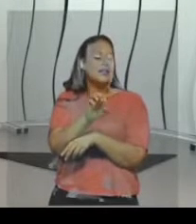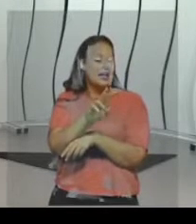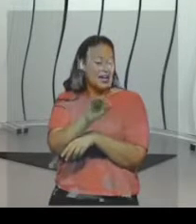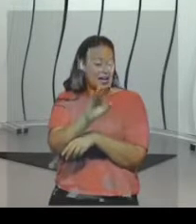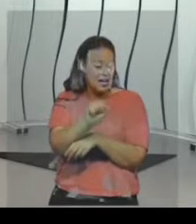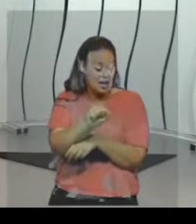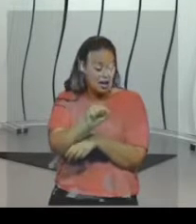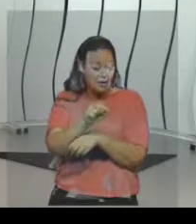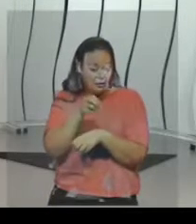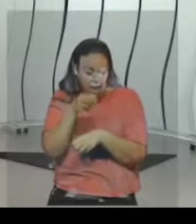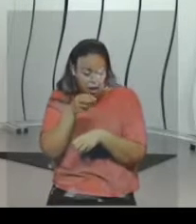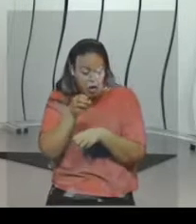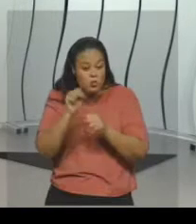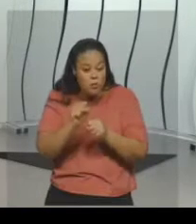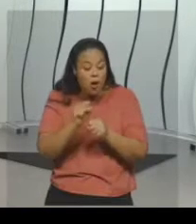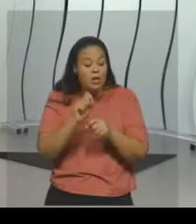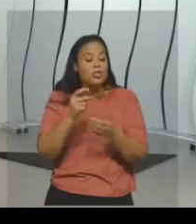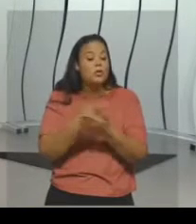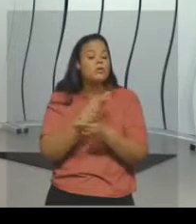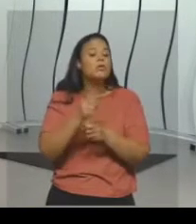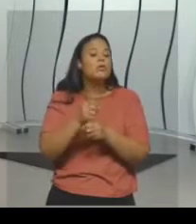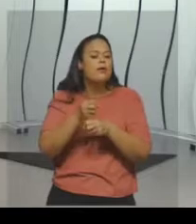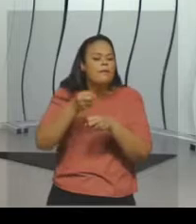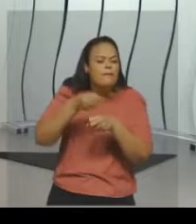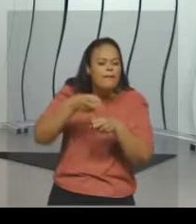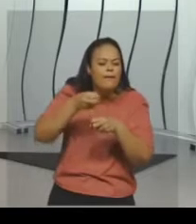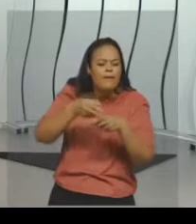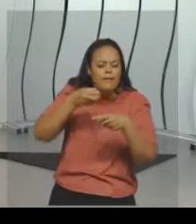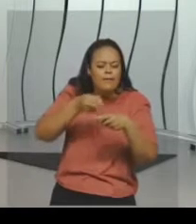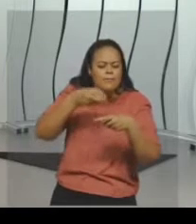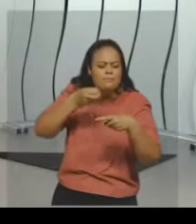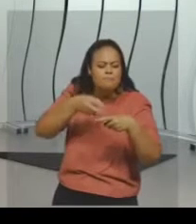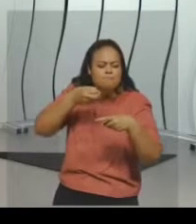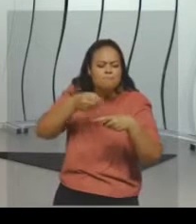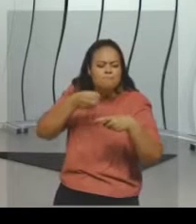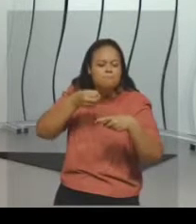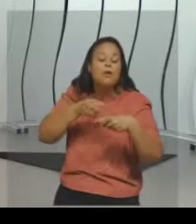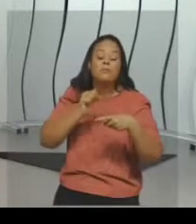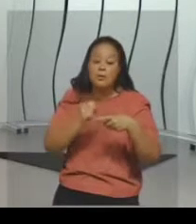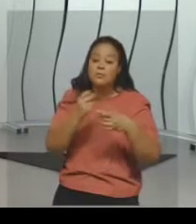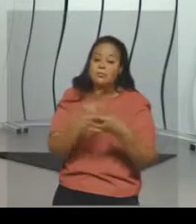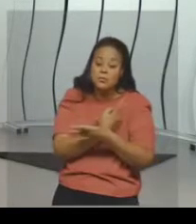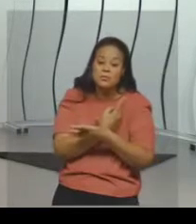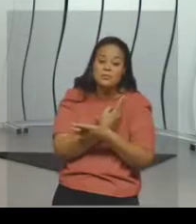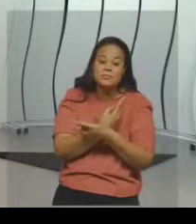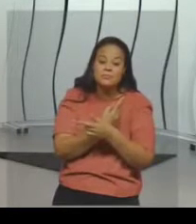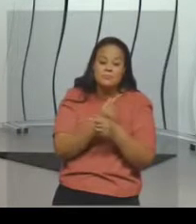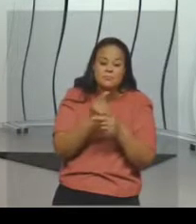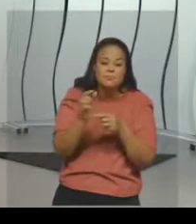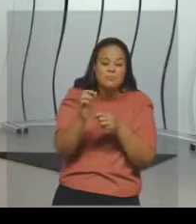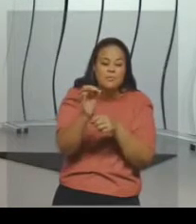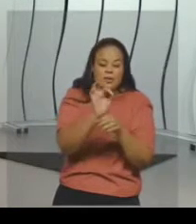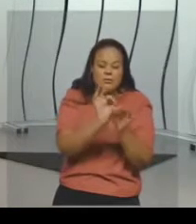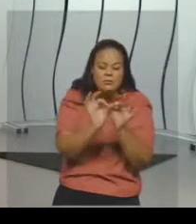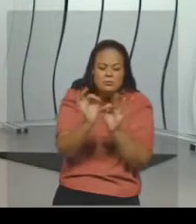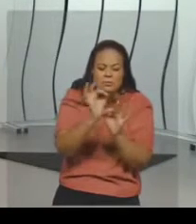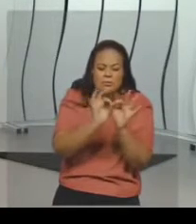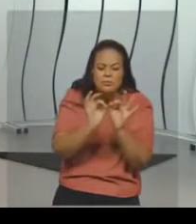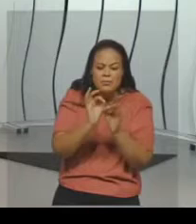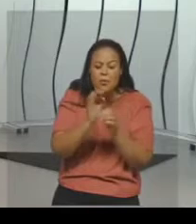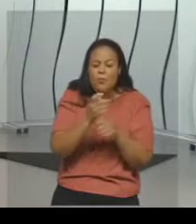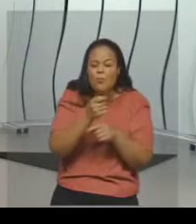infectar bactérias. Vírus é um micro-organismo tão pequeno que ele é capaz de infectar bactérias.